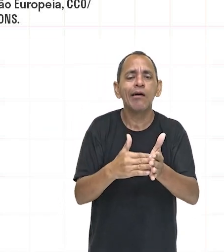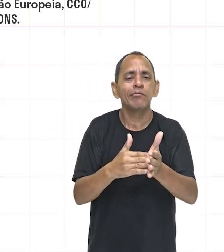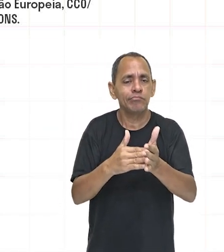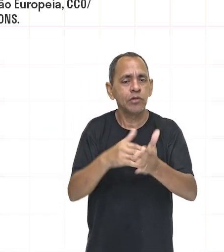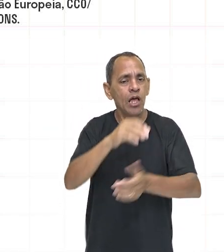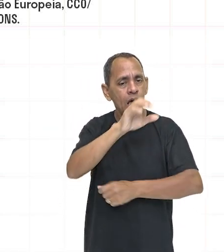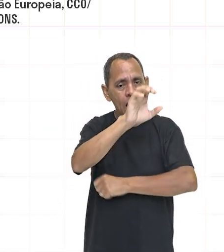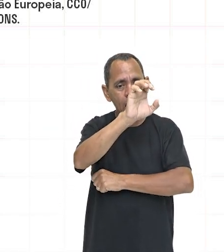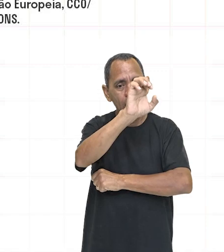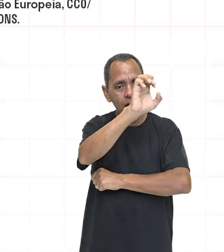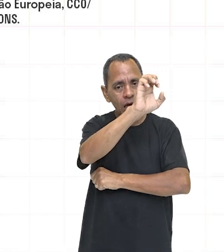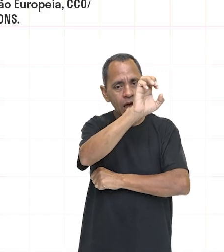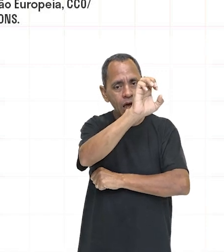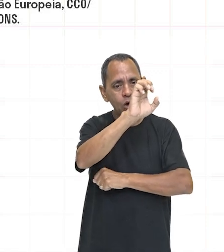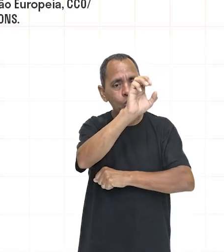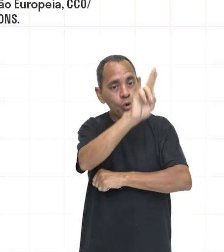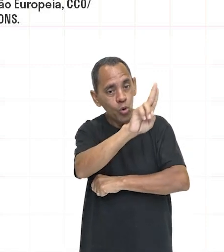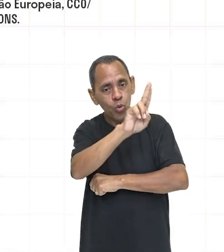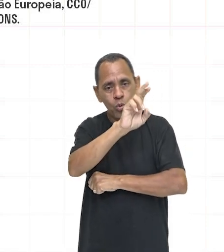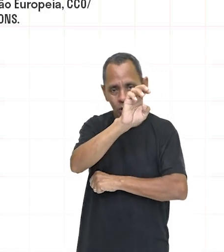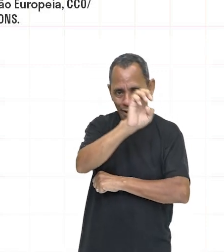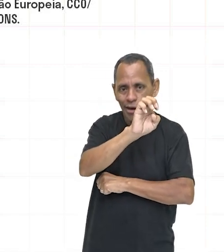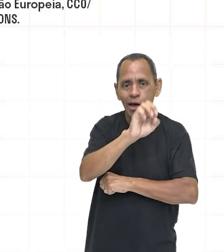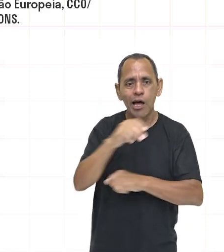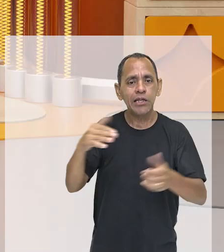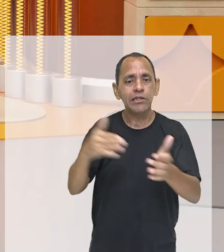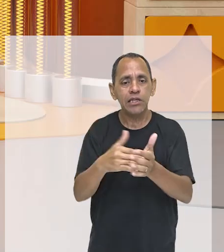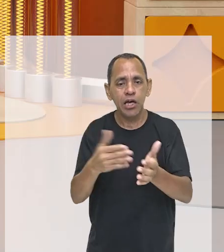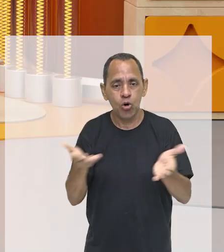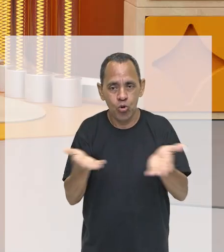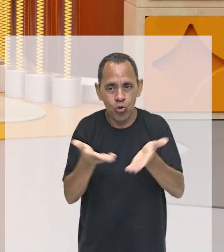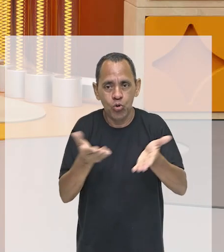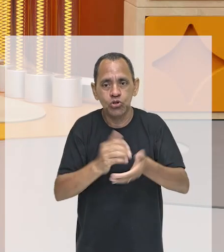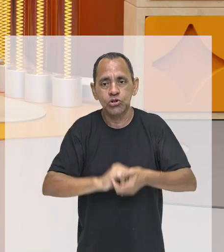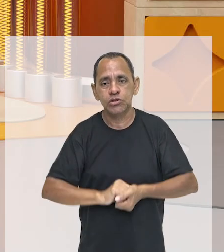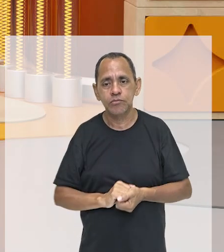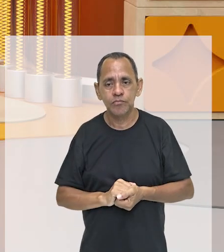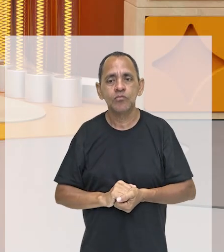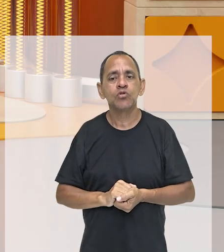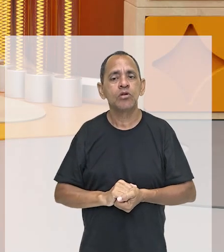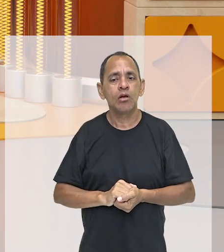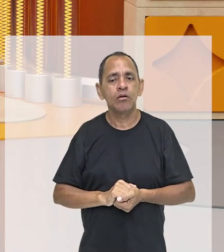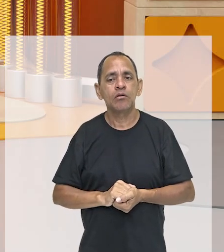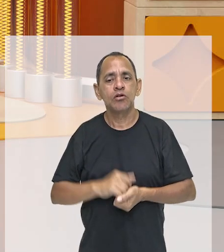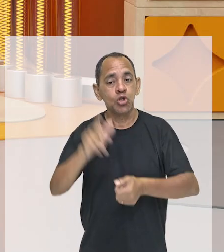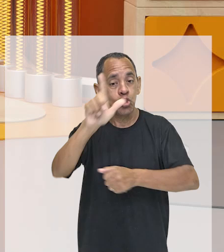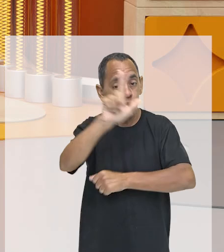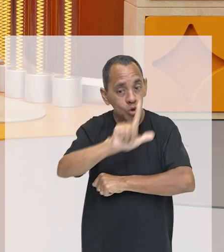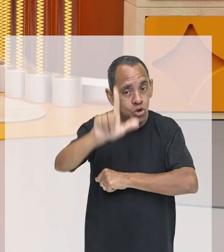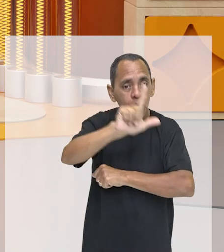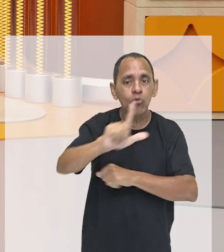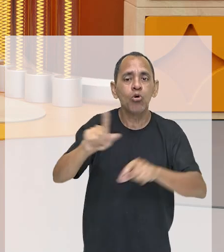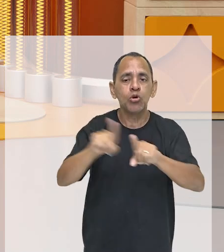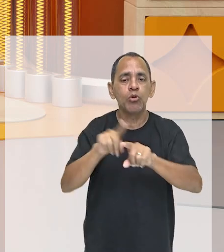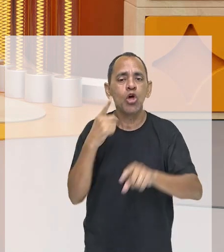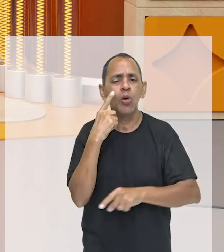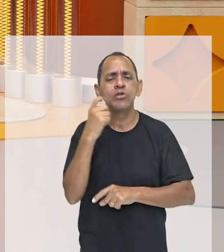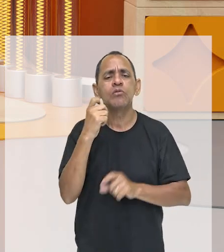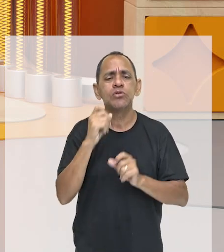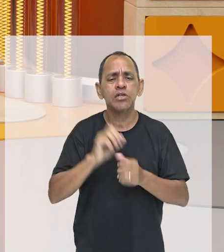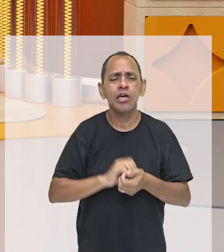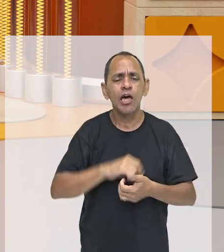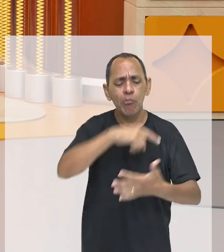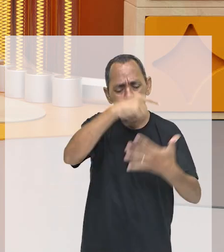né? Benelux que teve ali a Bélgica, Luxemburgo, né? A gente observa também os